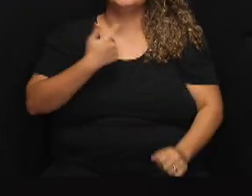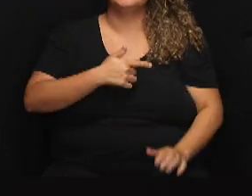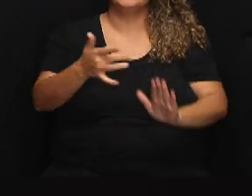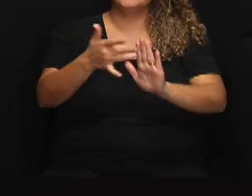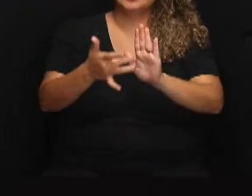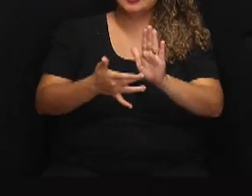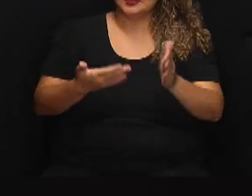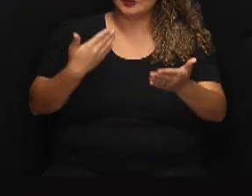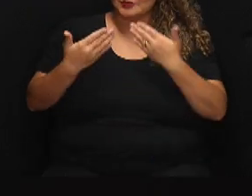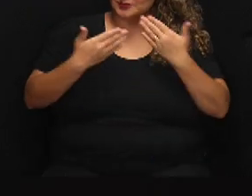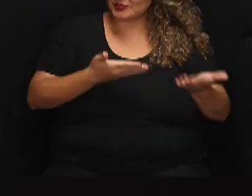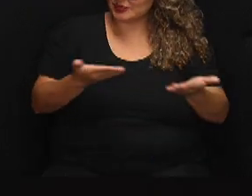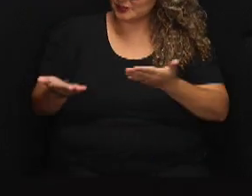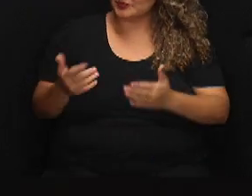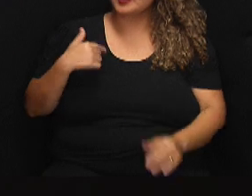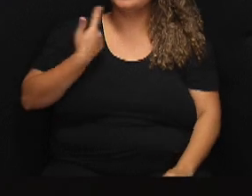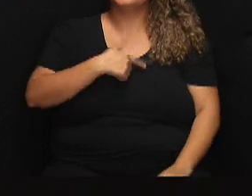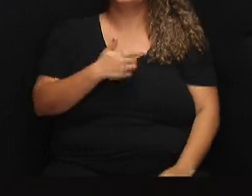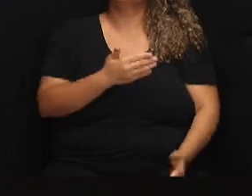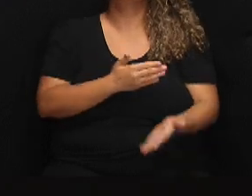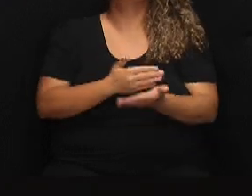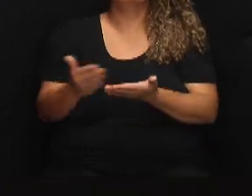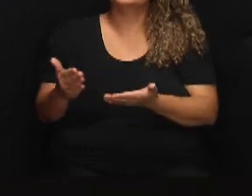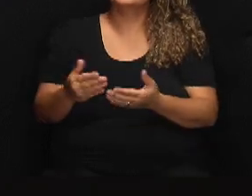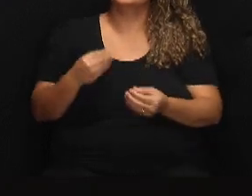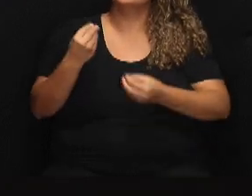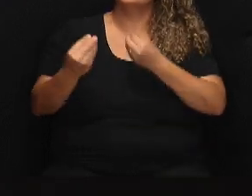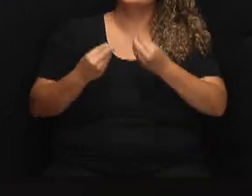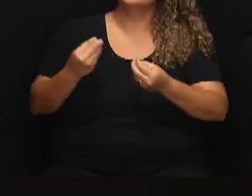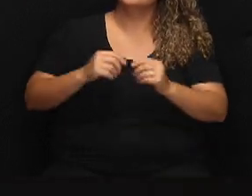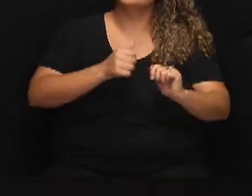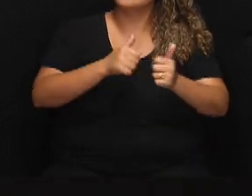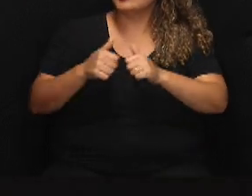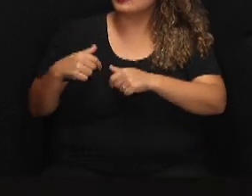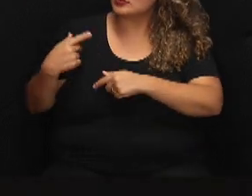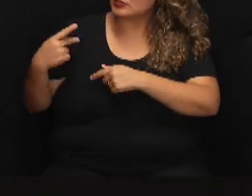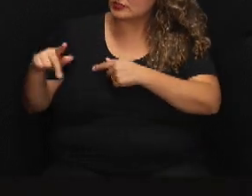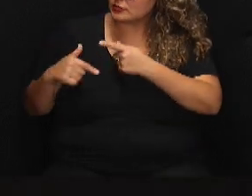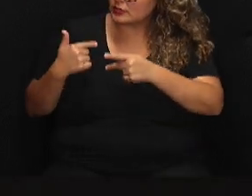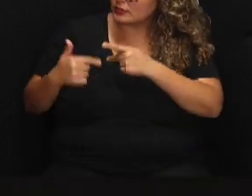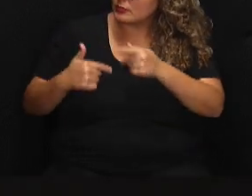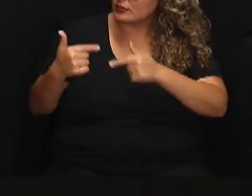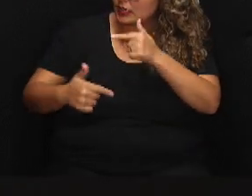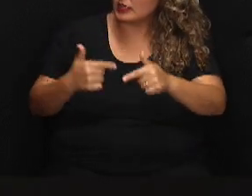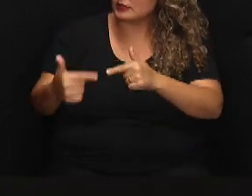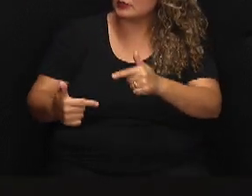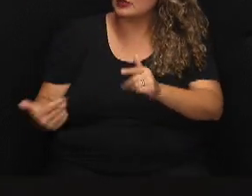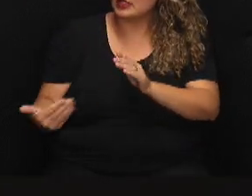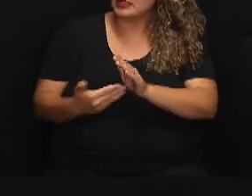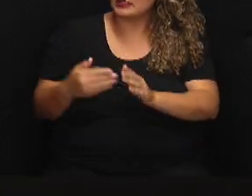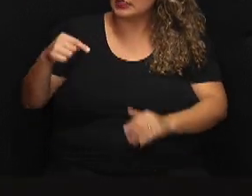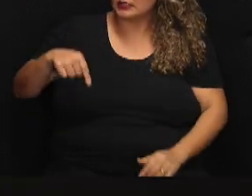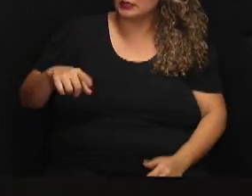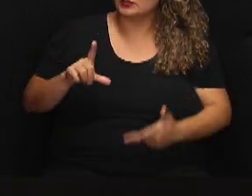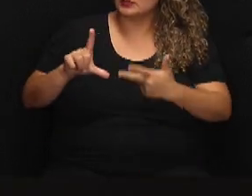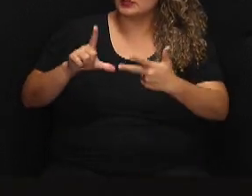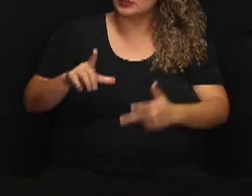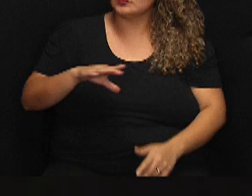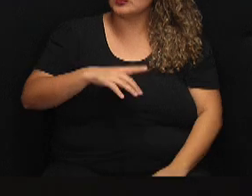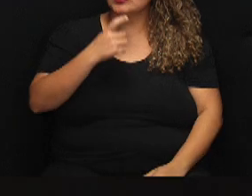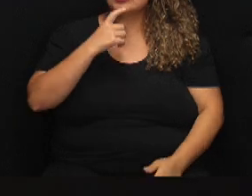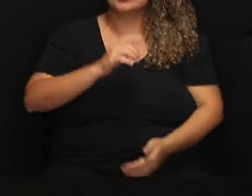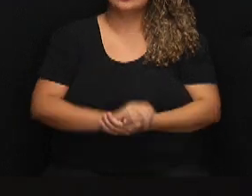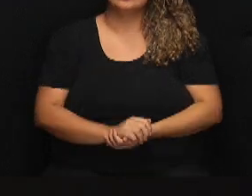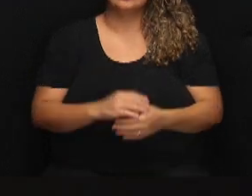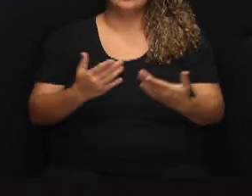Pauta, né? Para a gente começar, né? Como que você avalia o seu trabalho até aqui no Legislativo Campineiro?